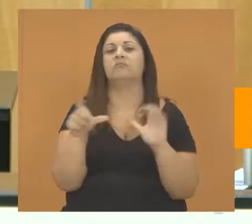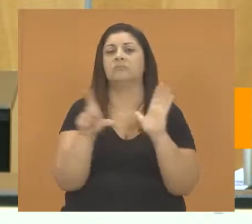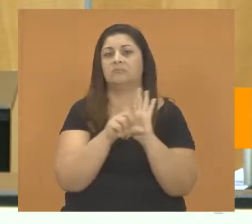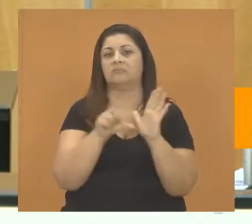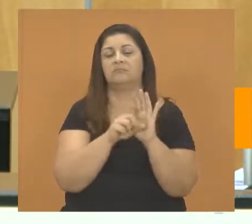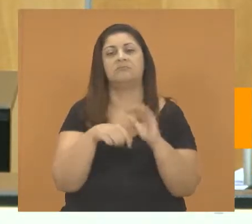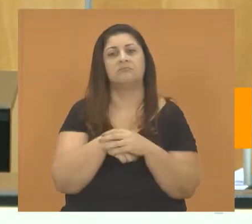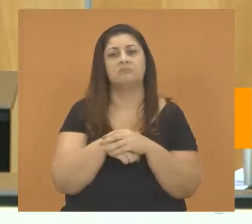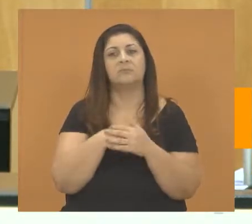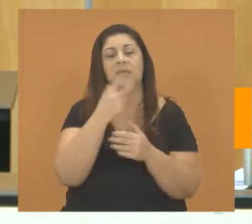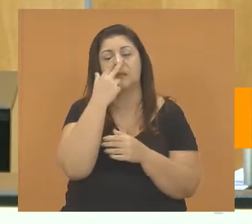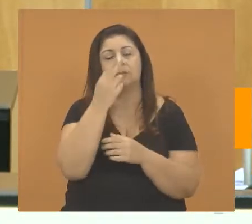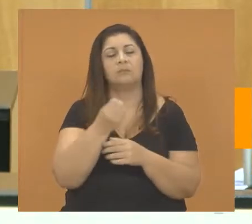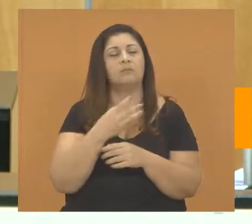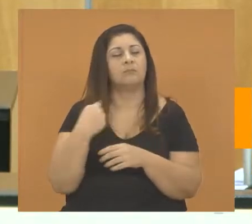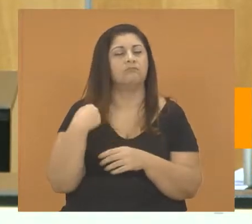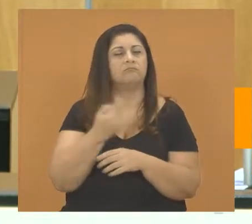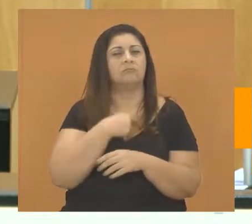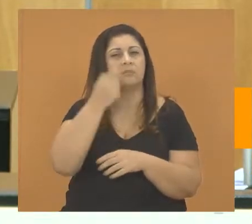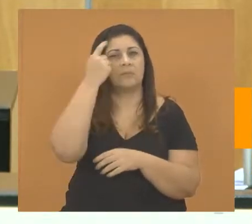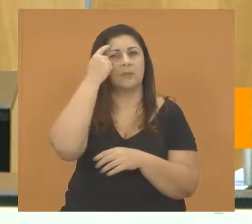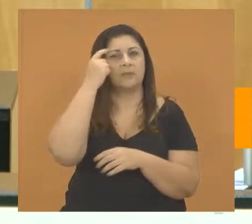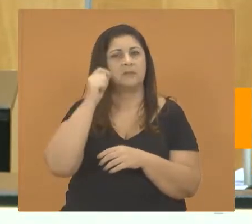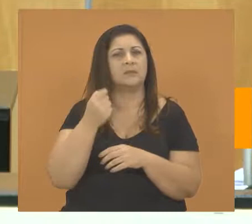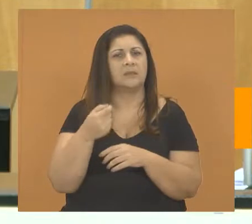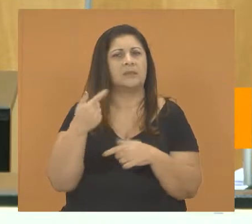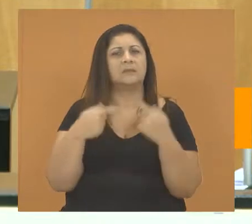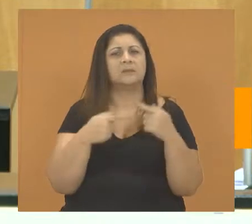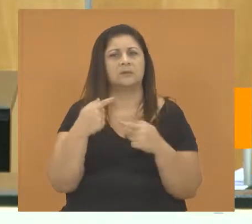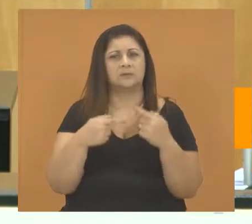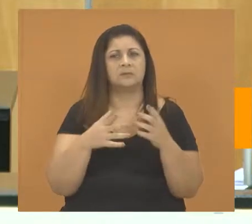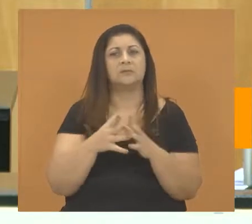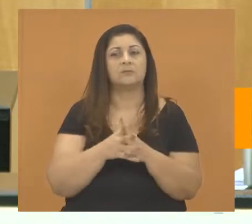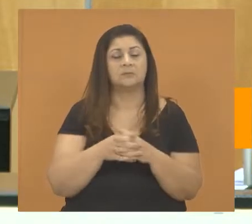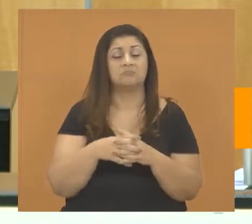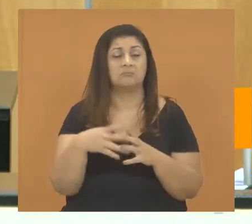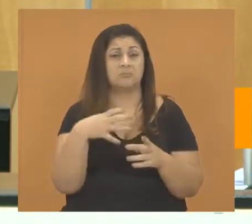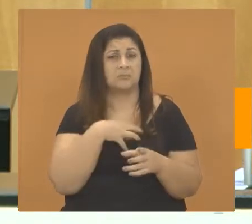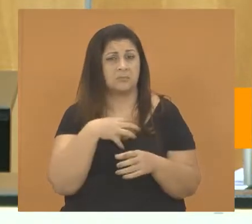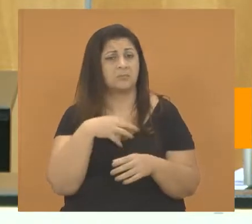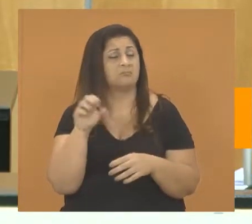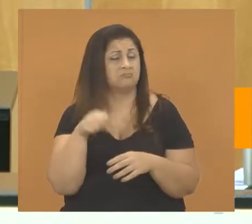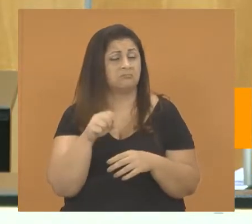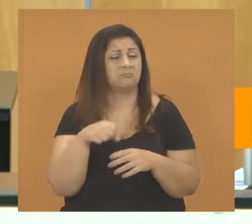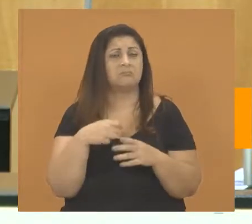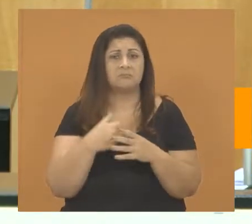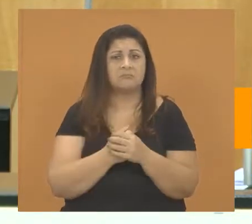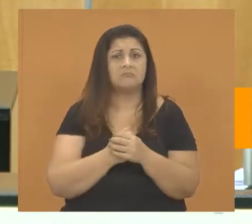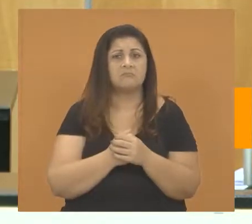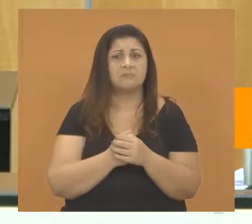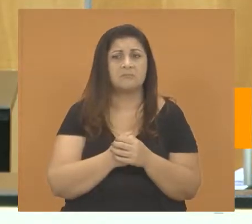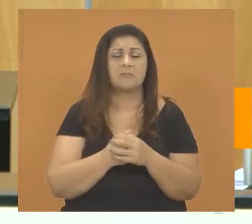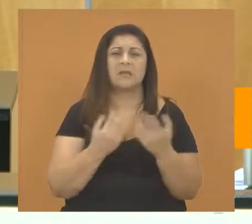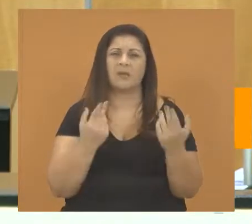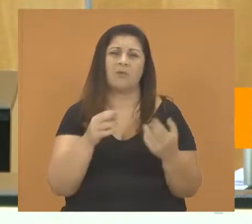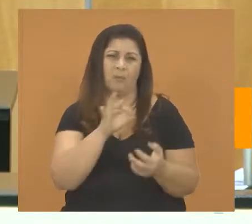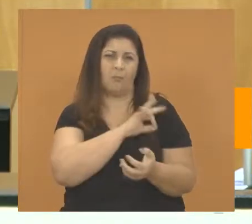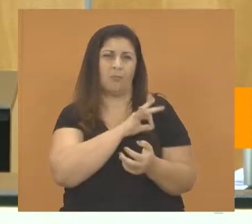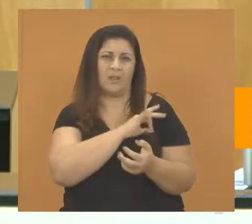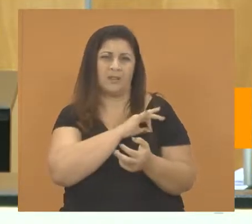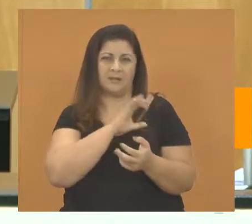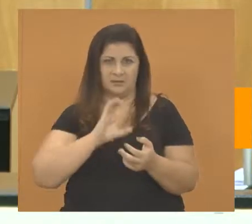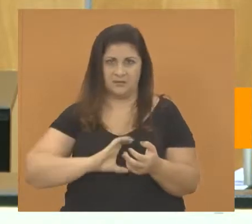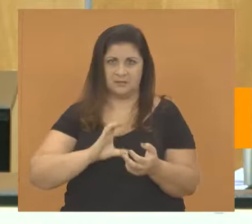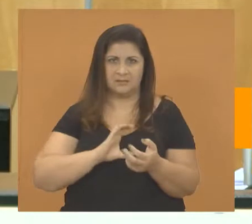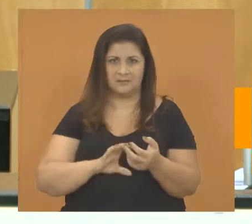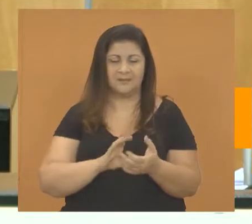acho legal a gente pensar numa comissão só para discutir o estatuto do servidor que é uma forma sim como está sendo o guarda civil municipais